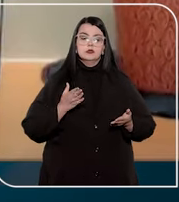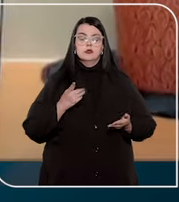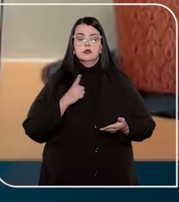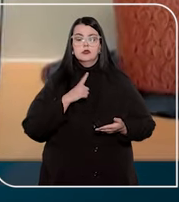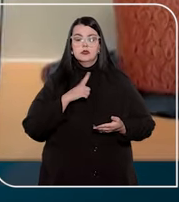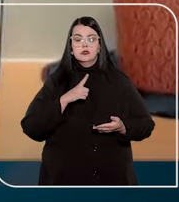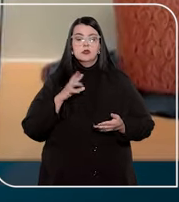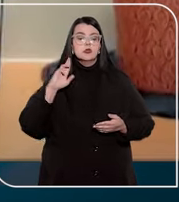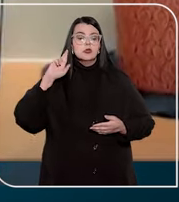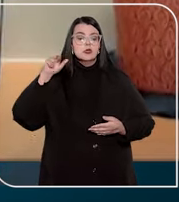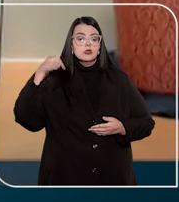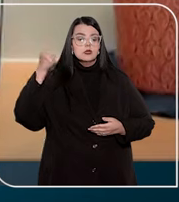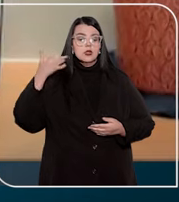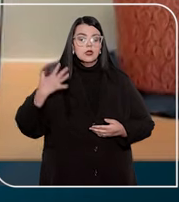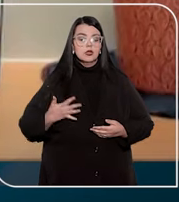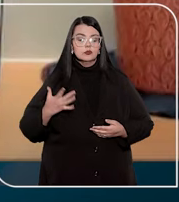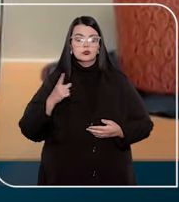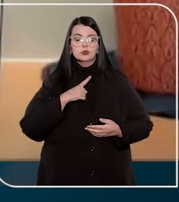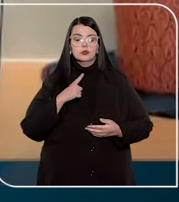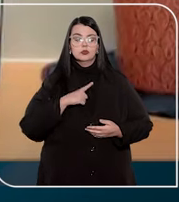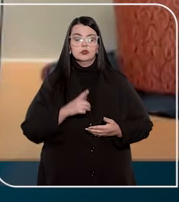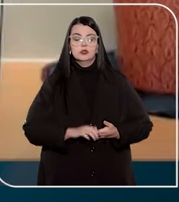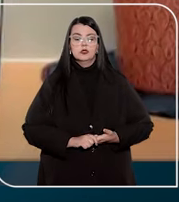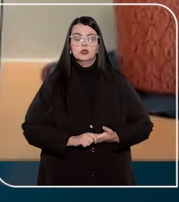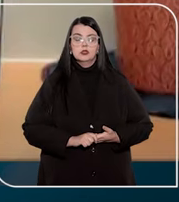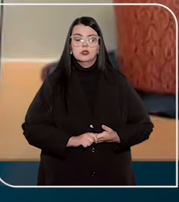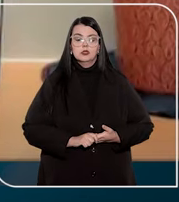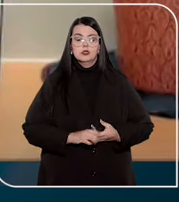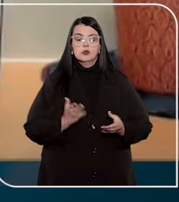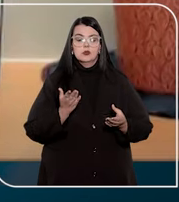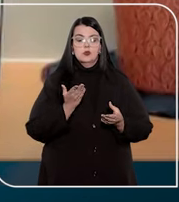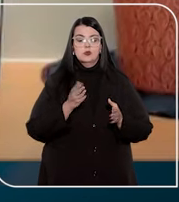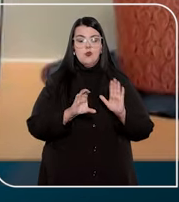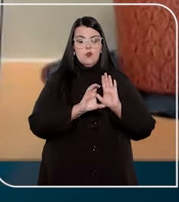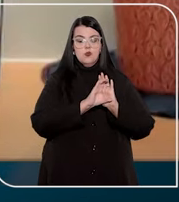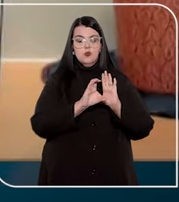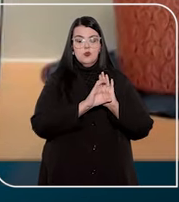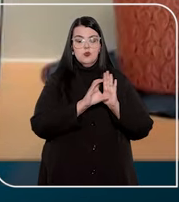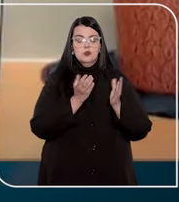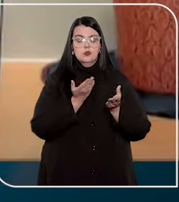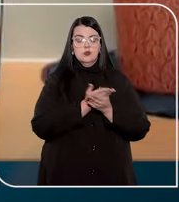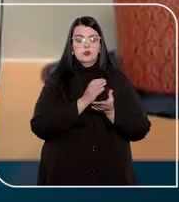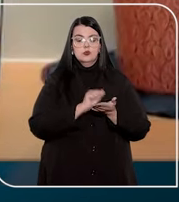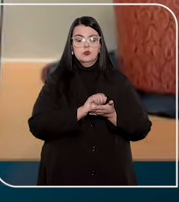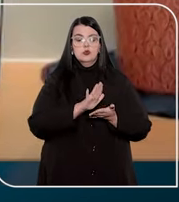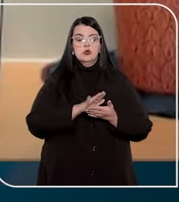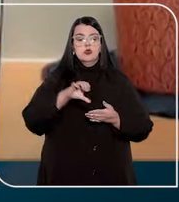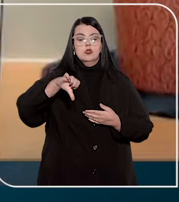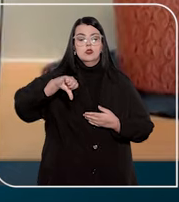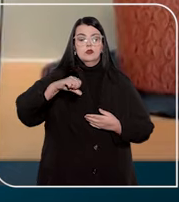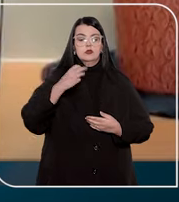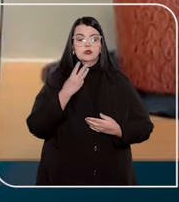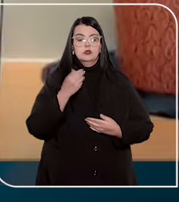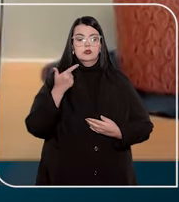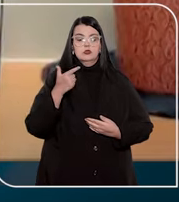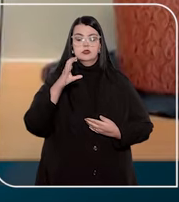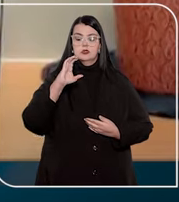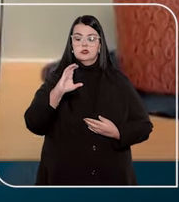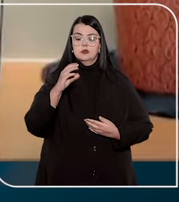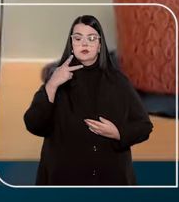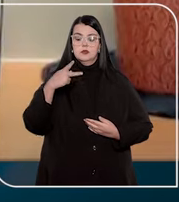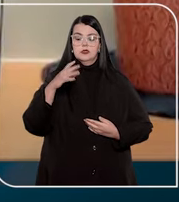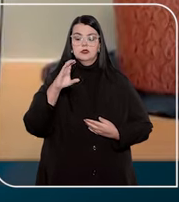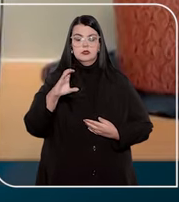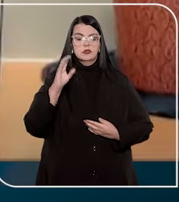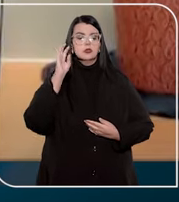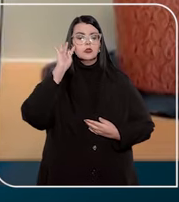o relator, usando essa faculdade prevista lá no Código de Processo Civil, no artigo 932 do CPC, ele profere uma